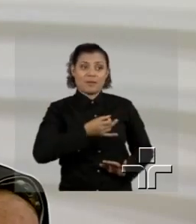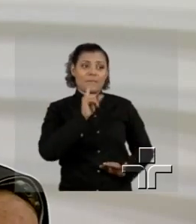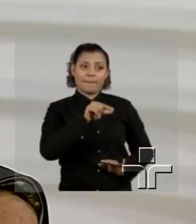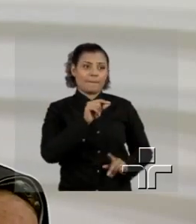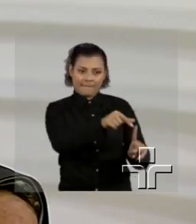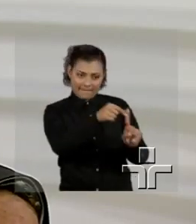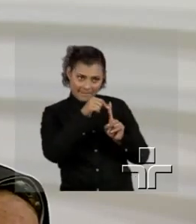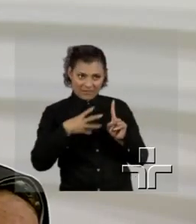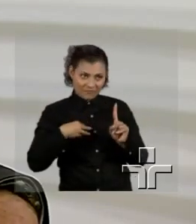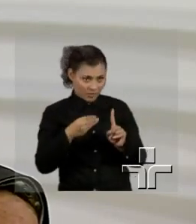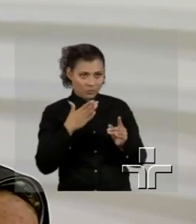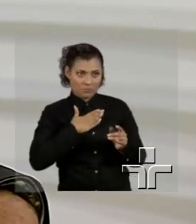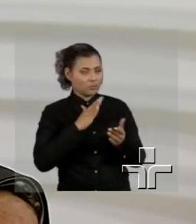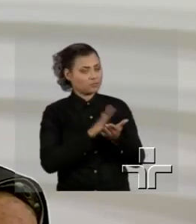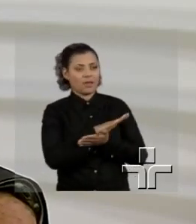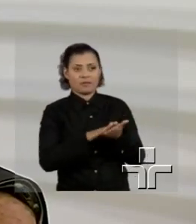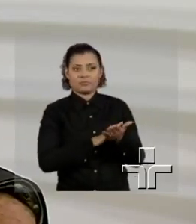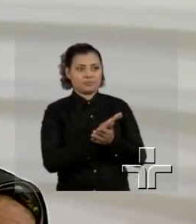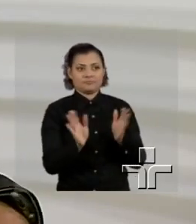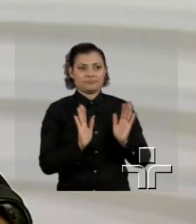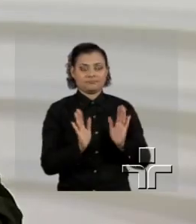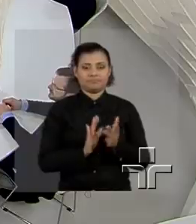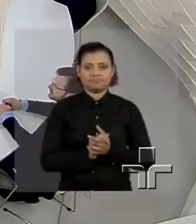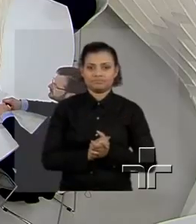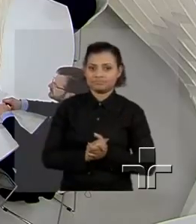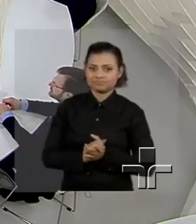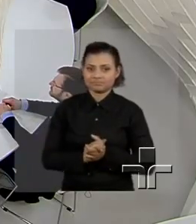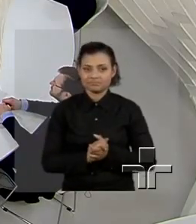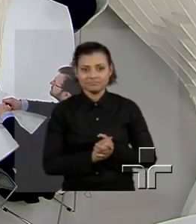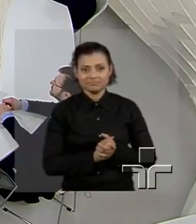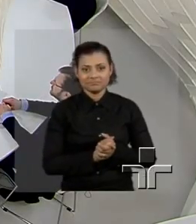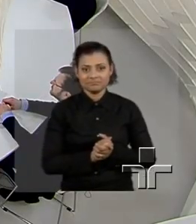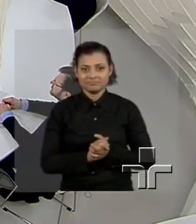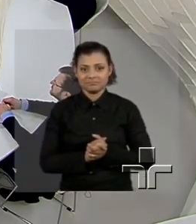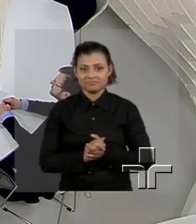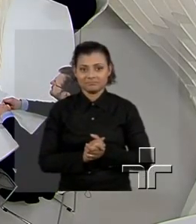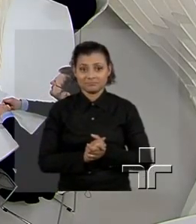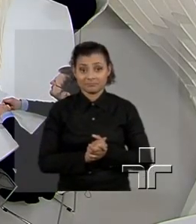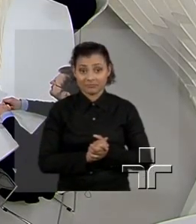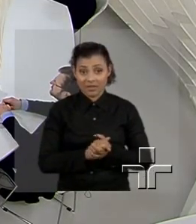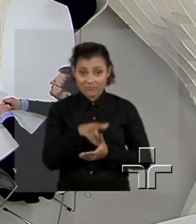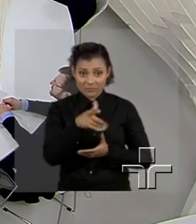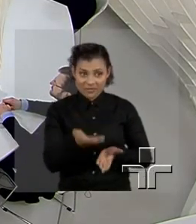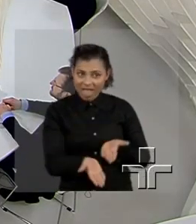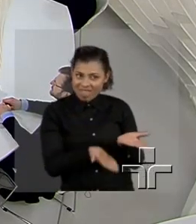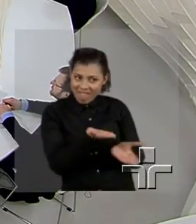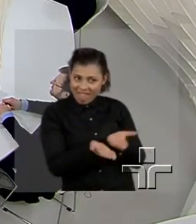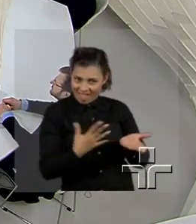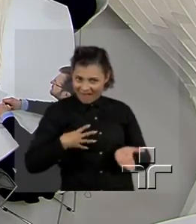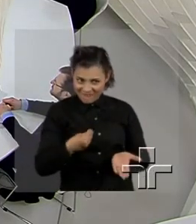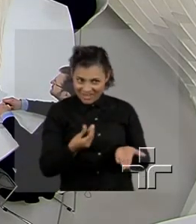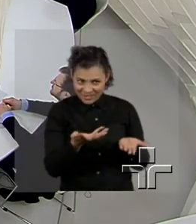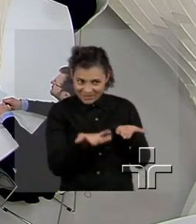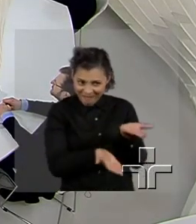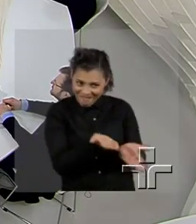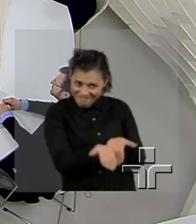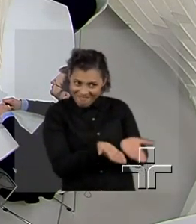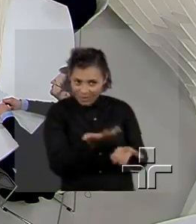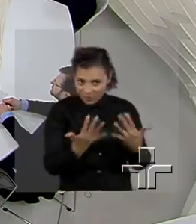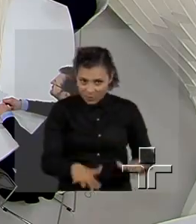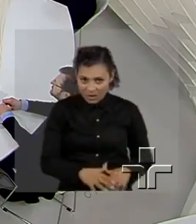O Brasil, ele se popularizou, ele é famoso por ser equilibrado, né? Na visão dele